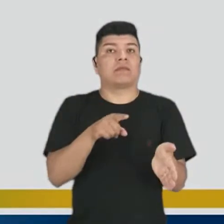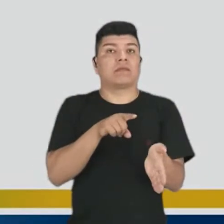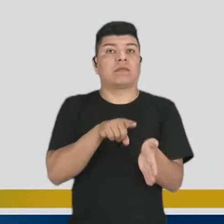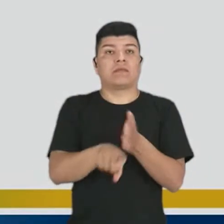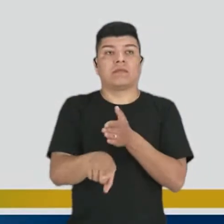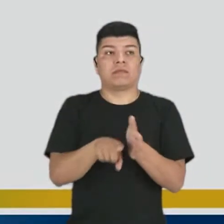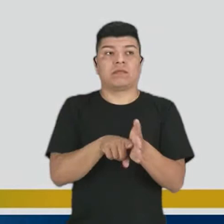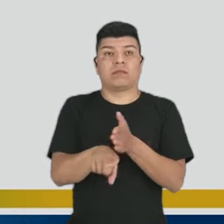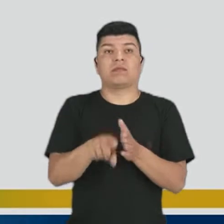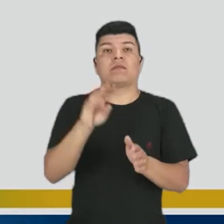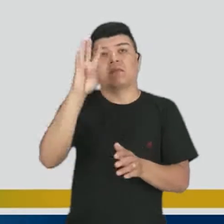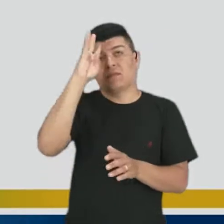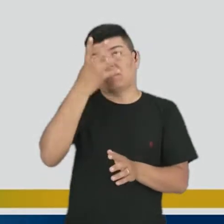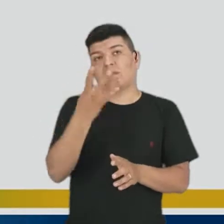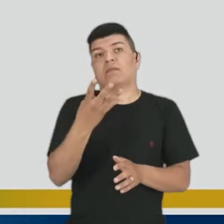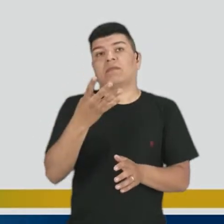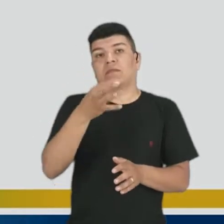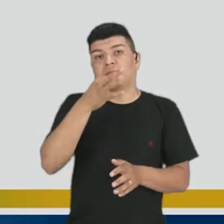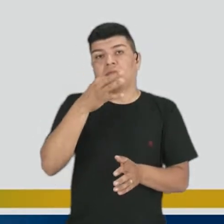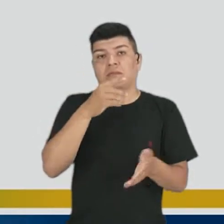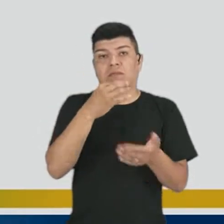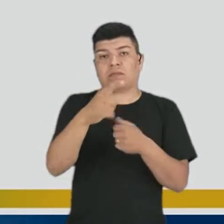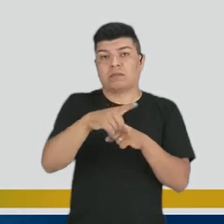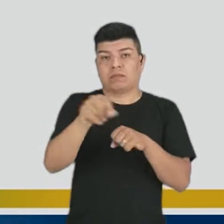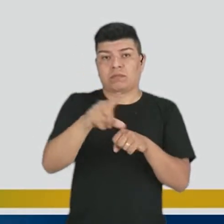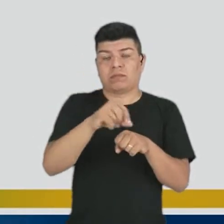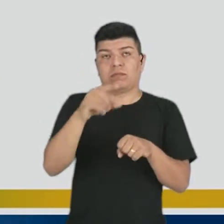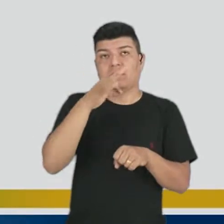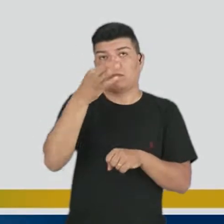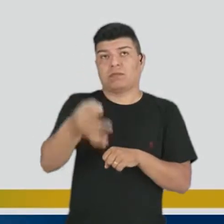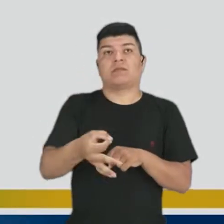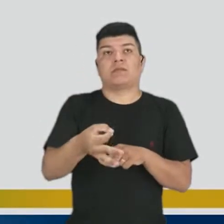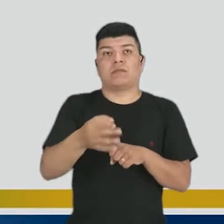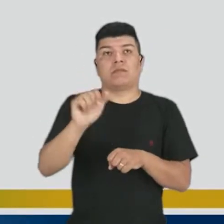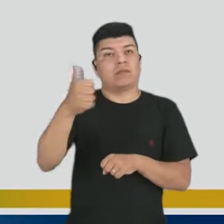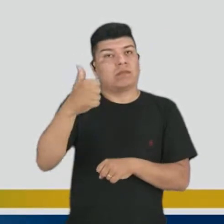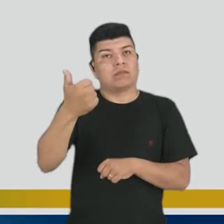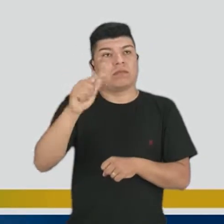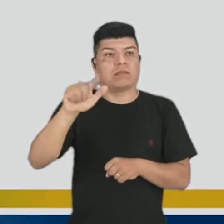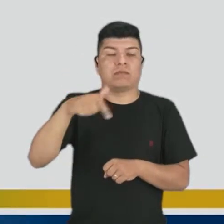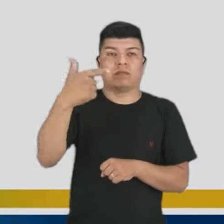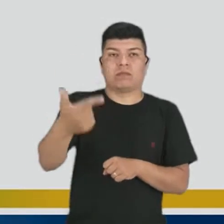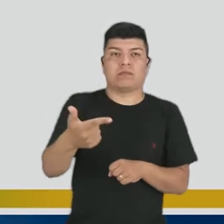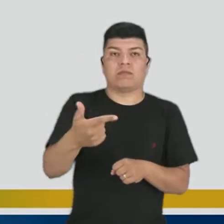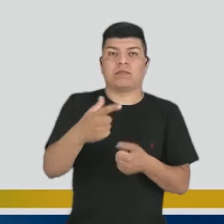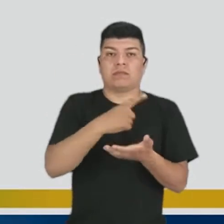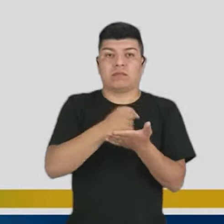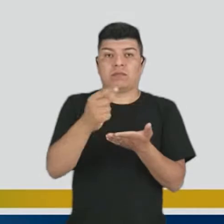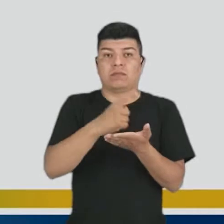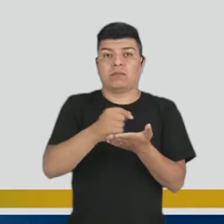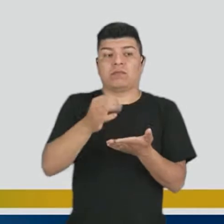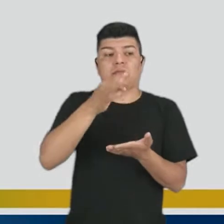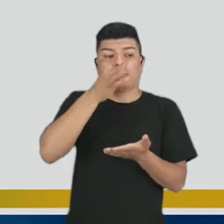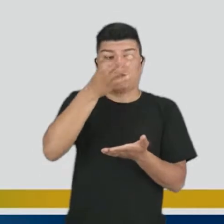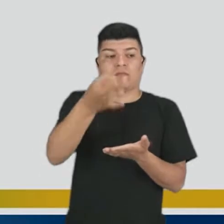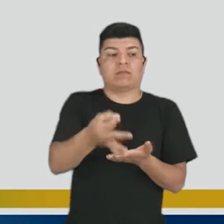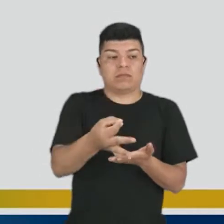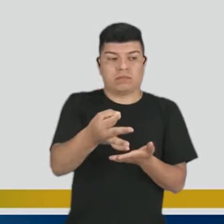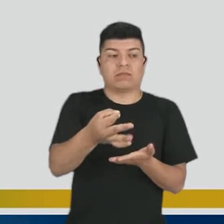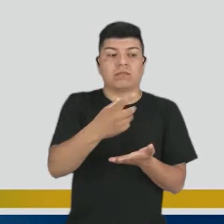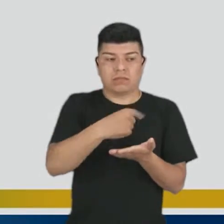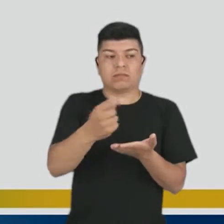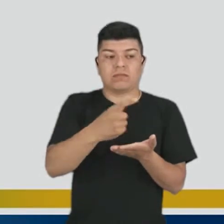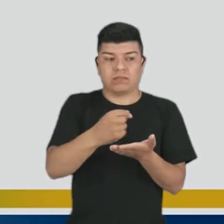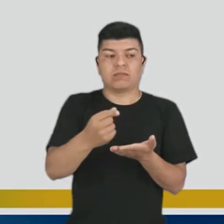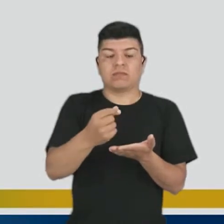costumam resultar no artigo de opinião. E logo em seguida a gente vai fazer a análise de um artigo de opinião e você vai ver como é que o argumento,